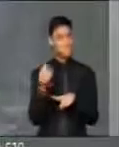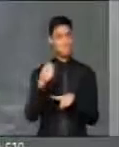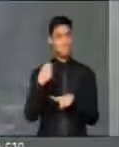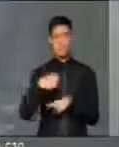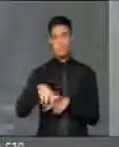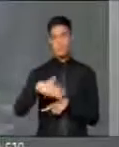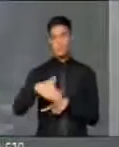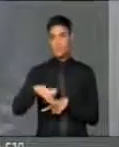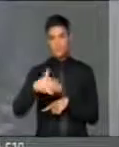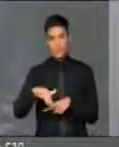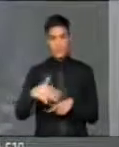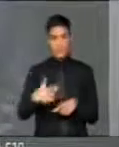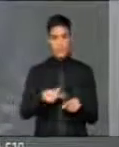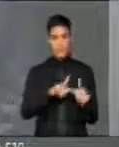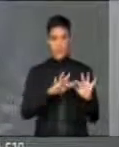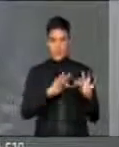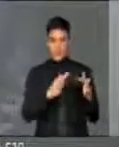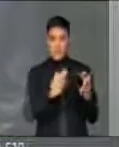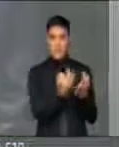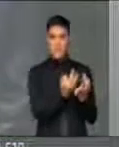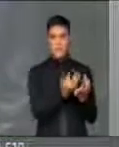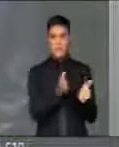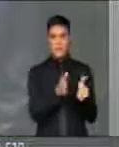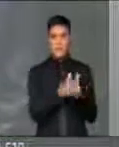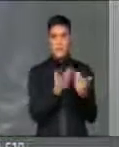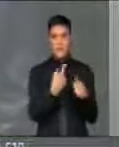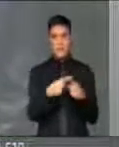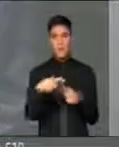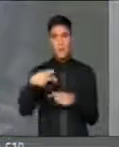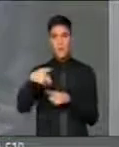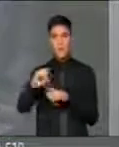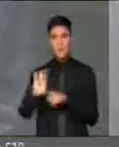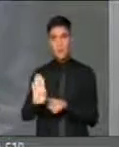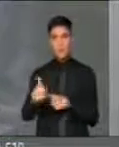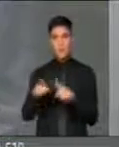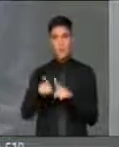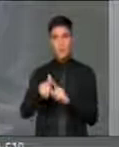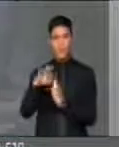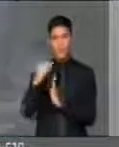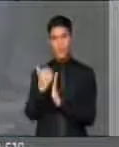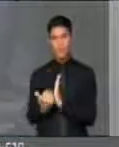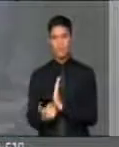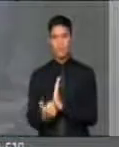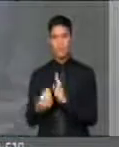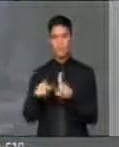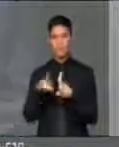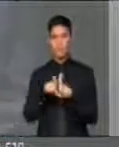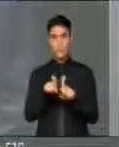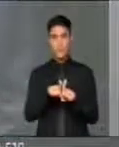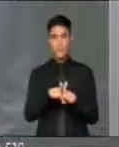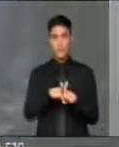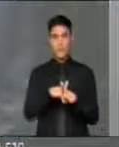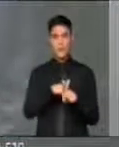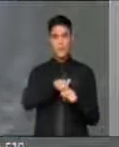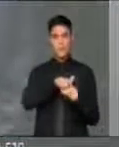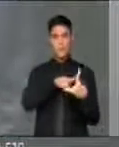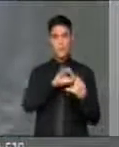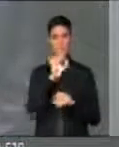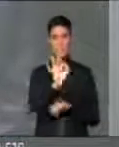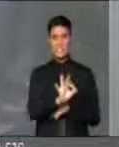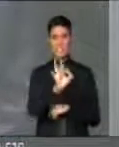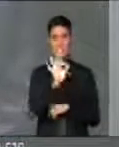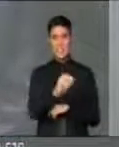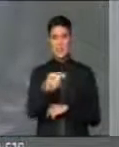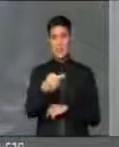famílias, associada à maior queda do PIB por habitante da nossa história, com devastadores índices,